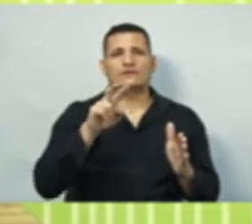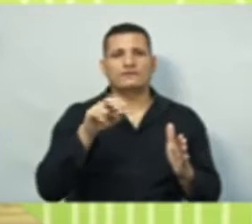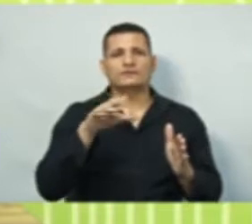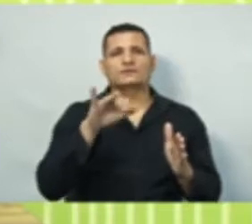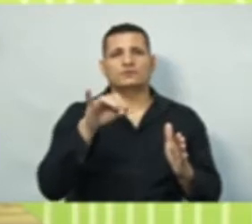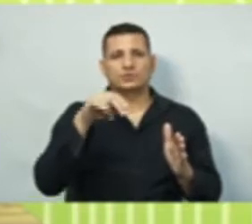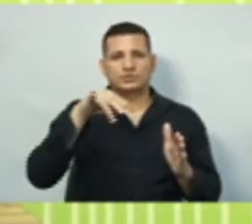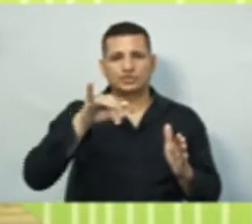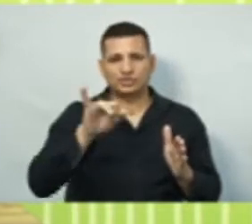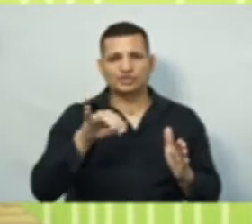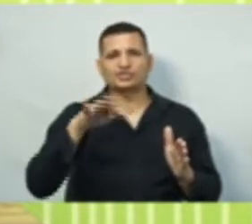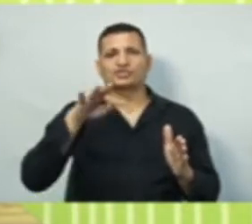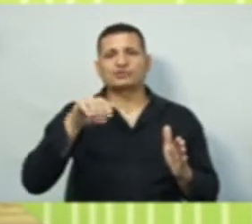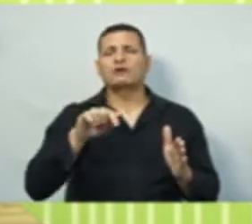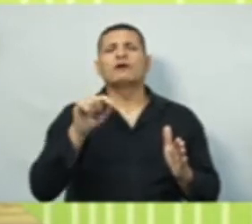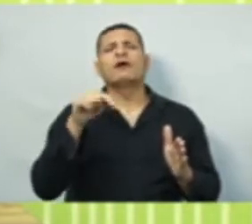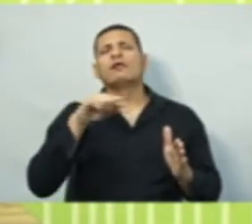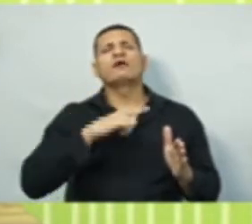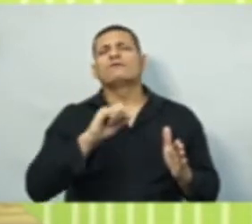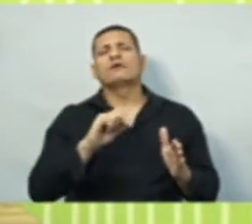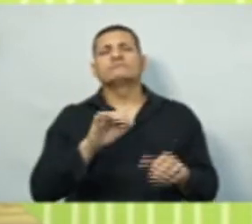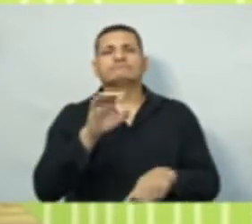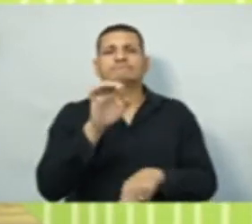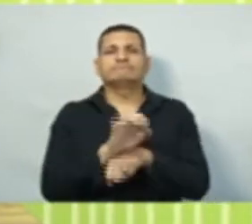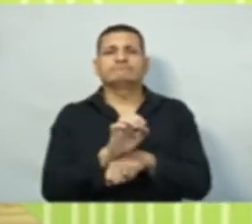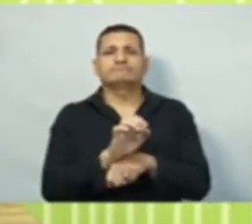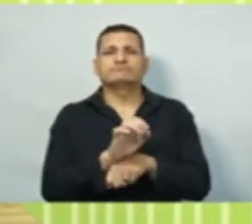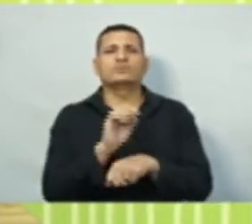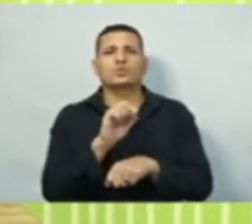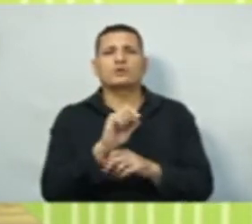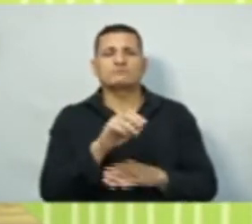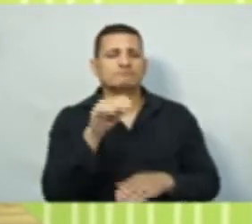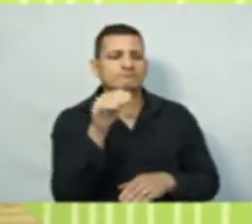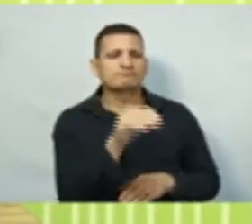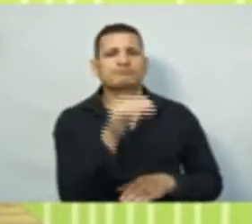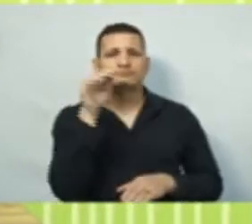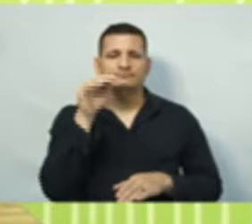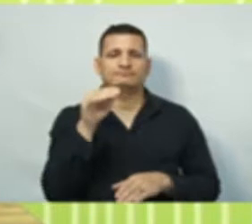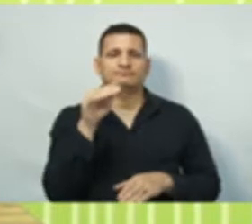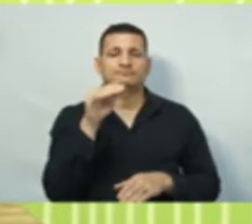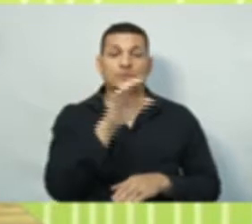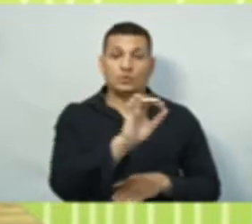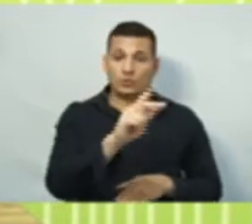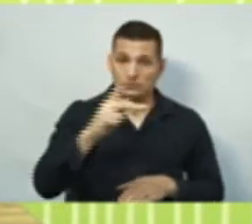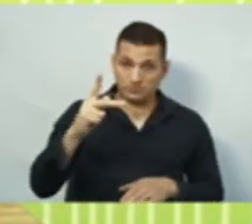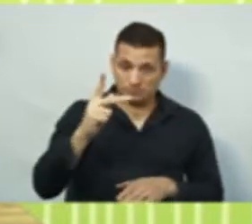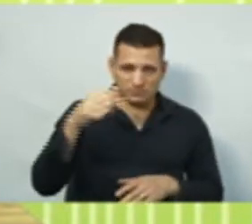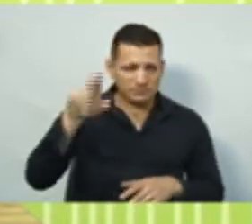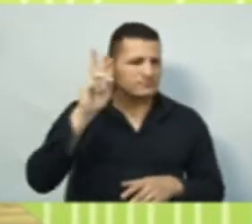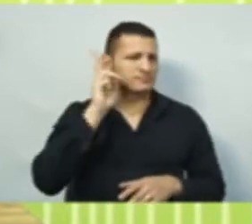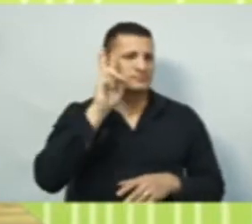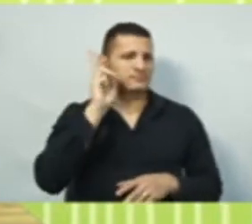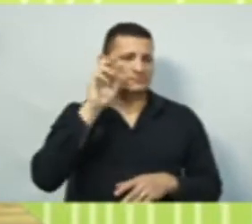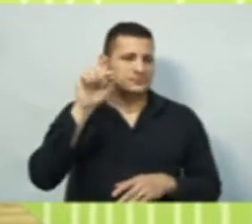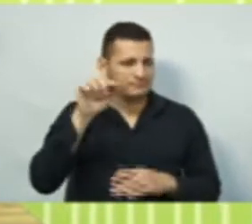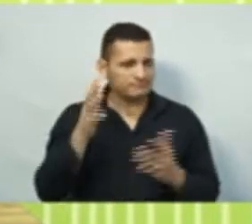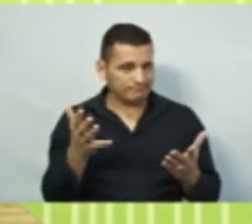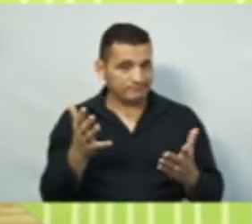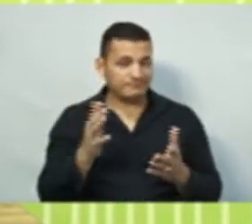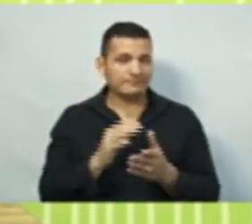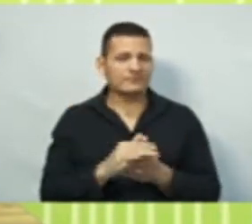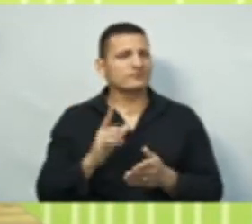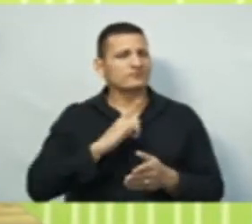que houve uma atuação do Estado sobre cooperativas. Lembra que eu disse para vocês que, inclusive,